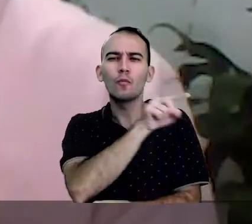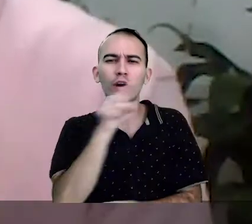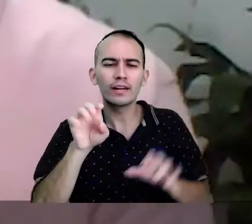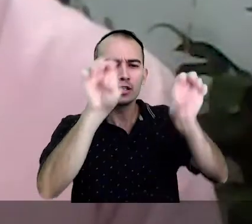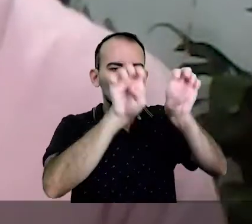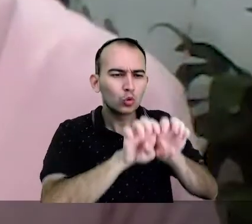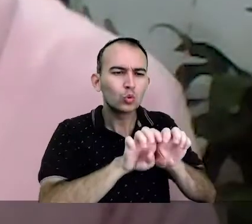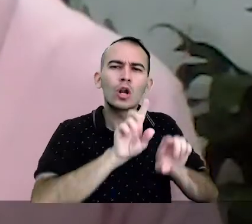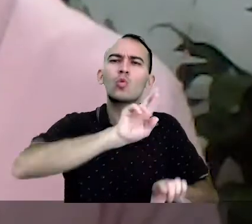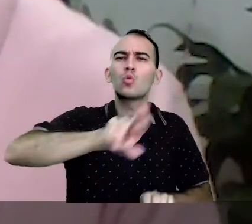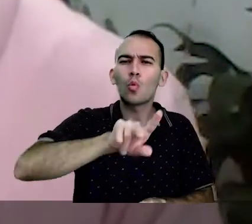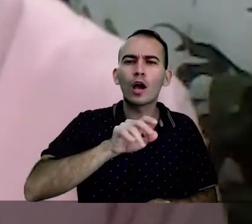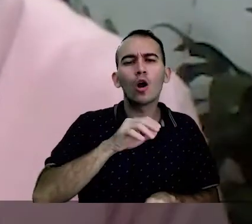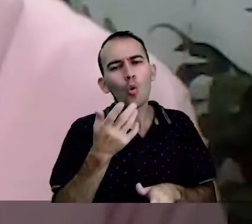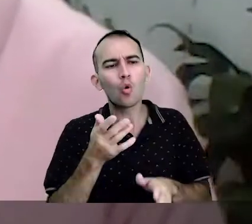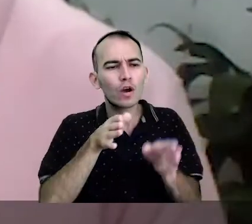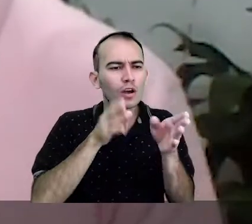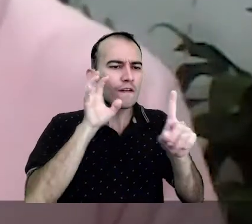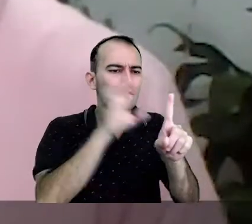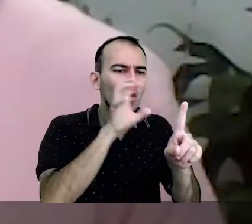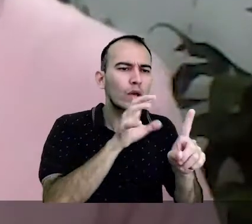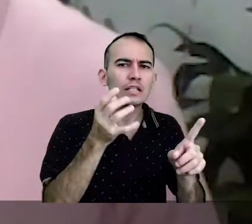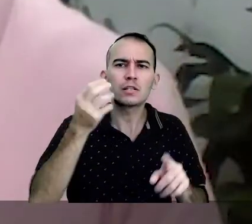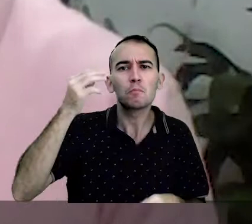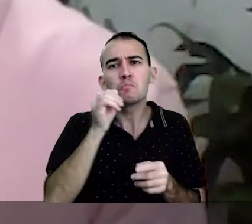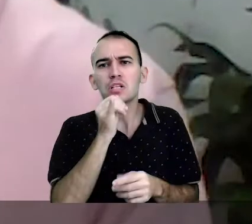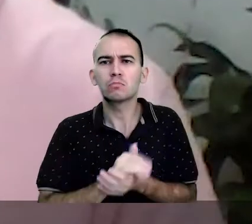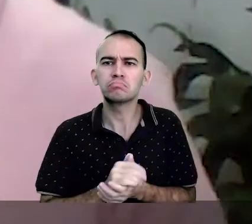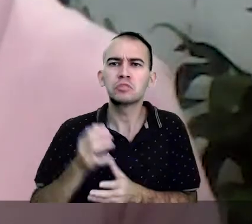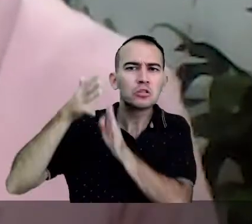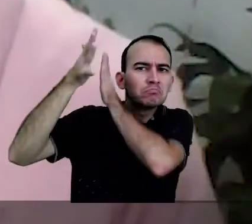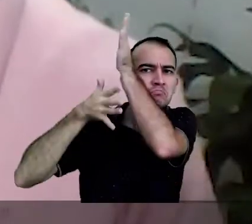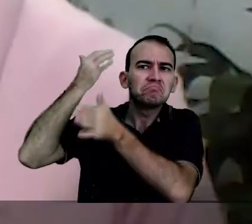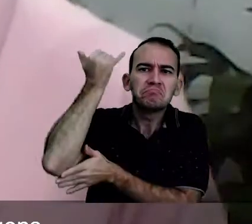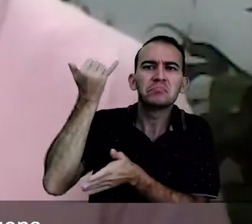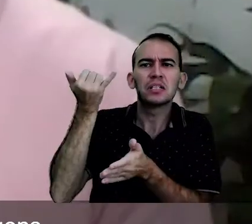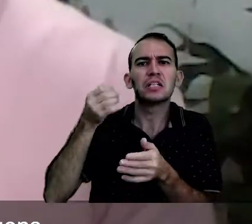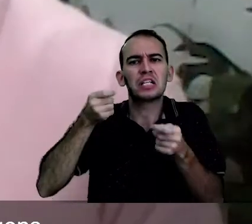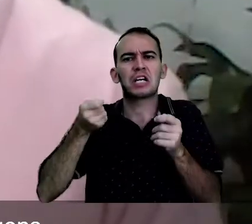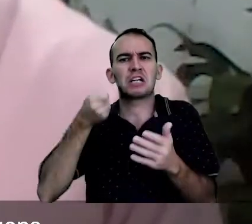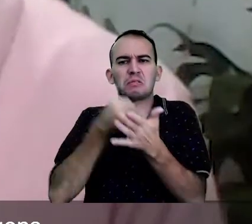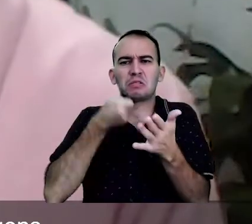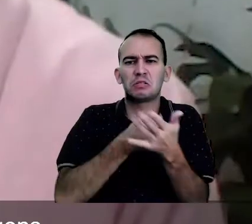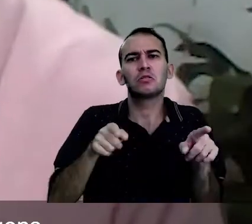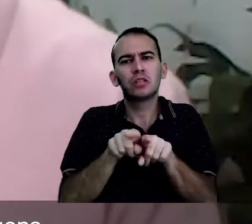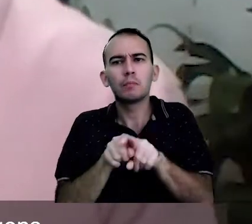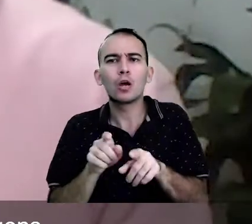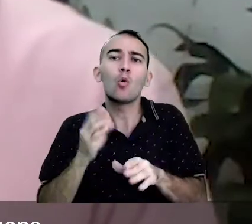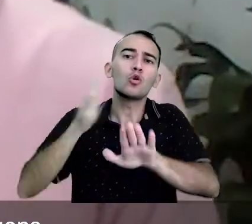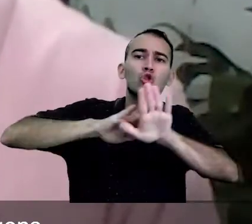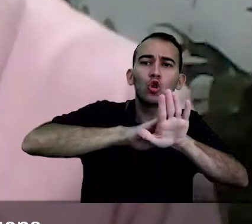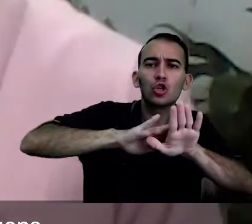consciência, percepção, memória, ideologias e resistências. As pesquisas se voltam para